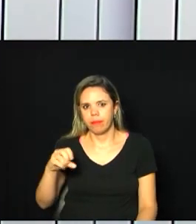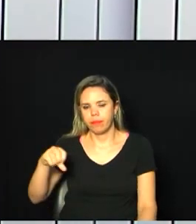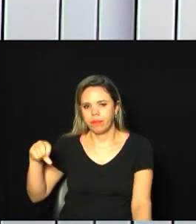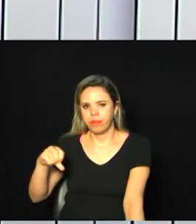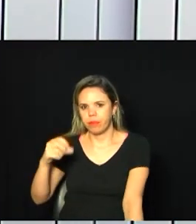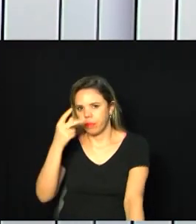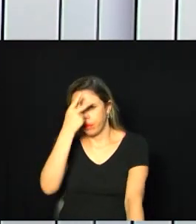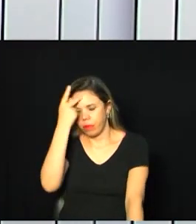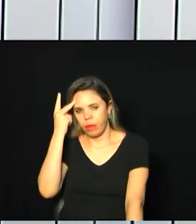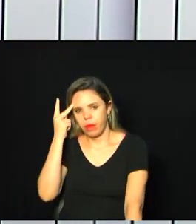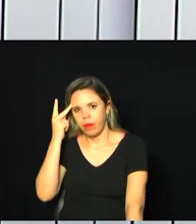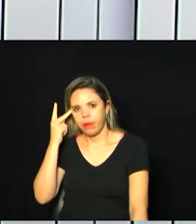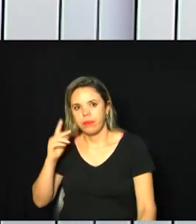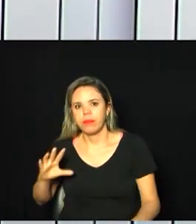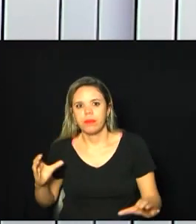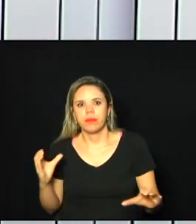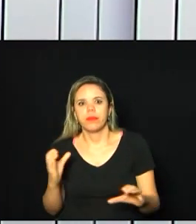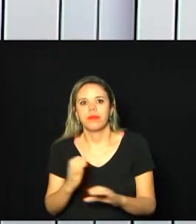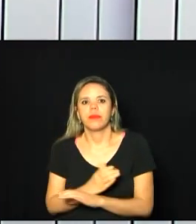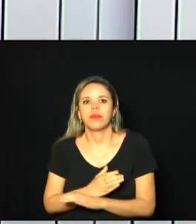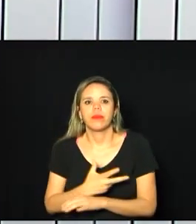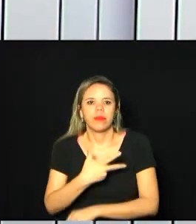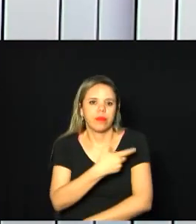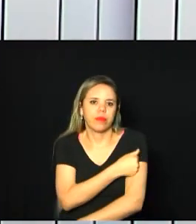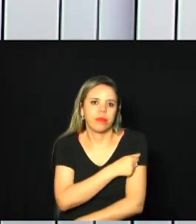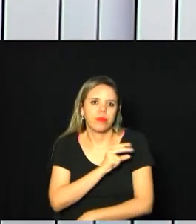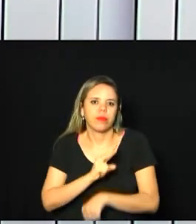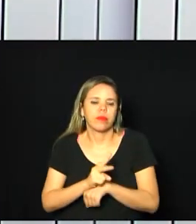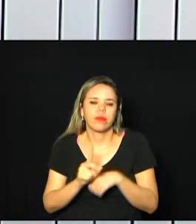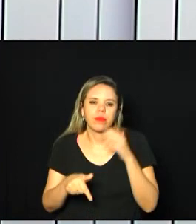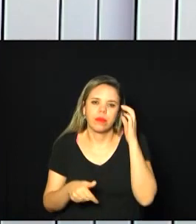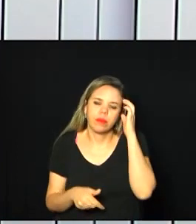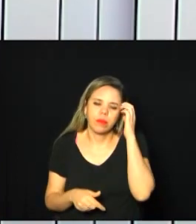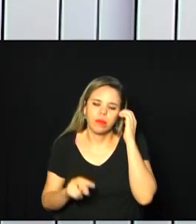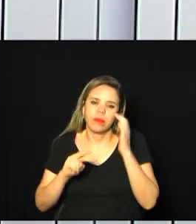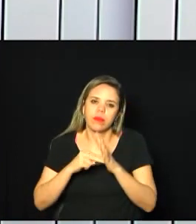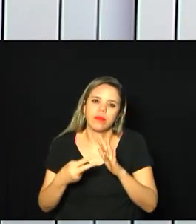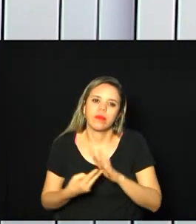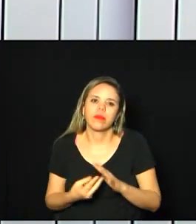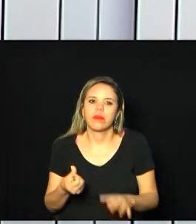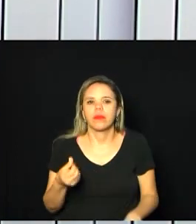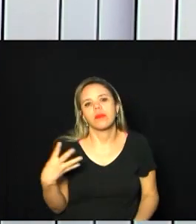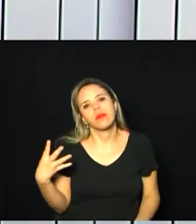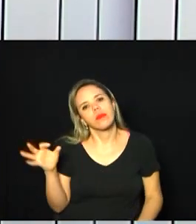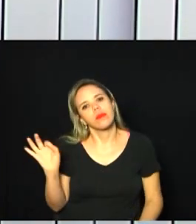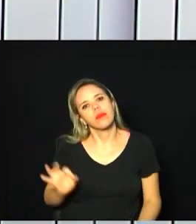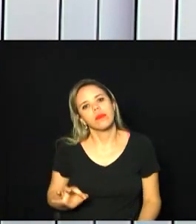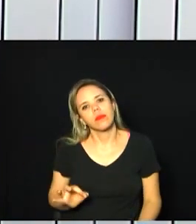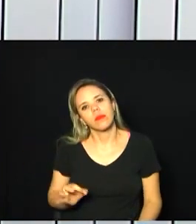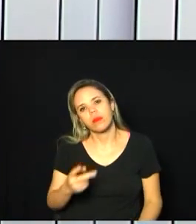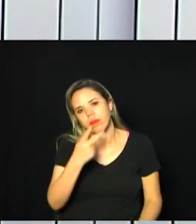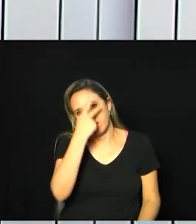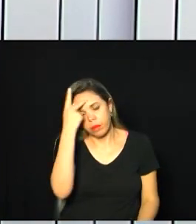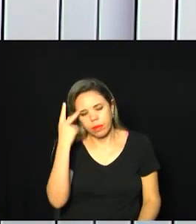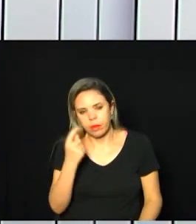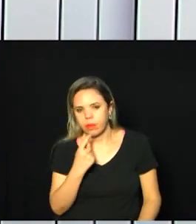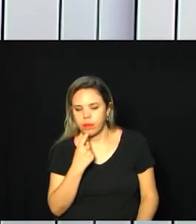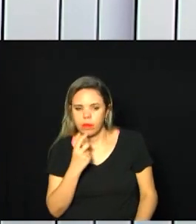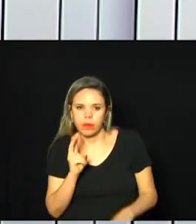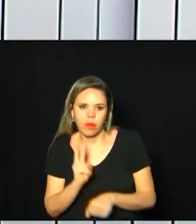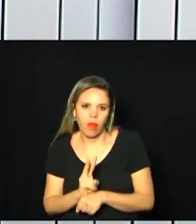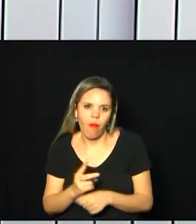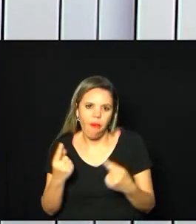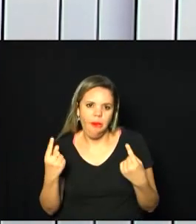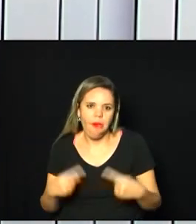792.699 pessoas totalmente imunizadas. Isso corresponde a 64% da população imunizada